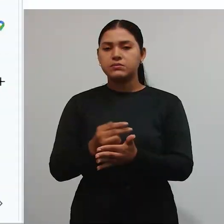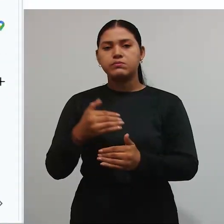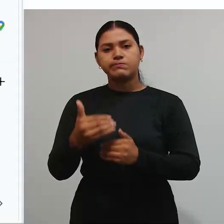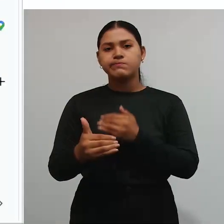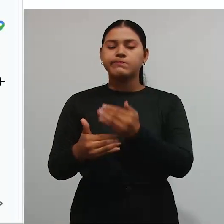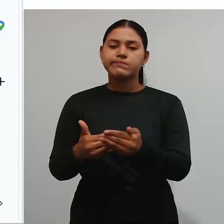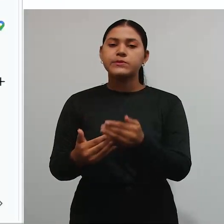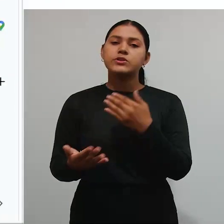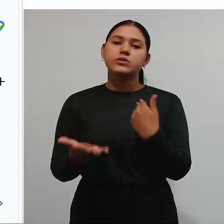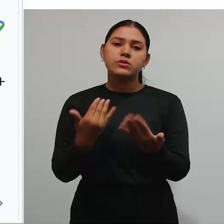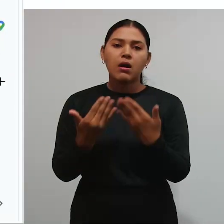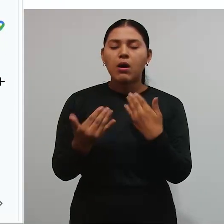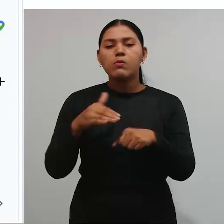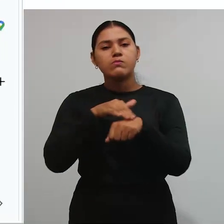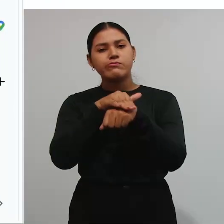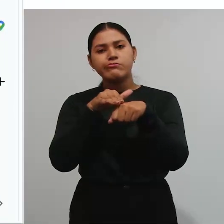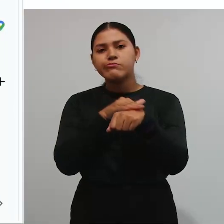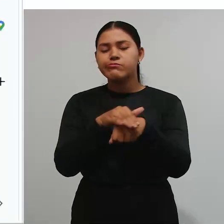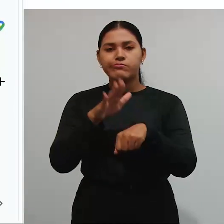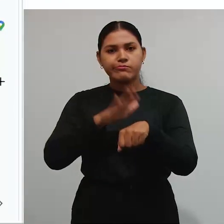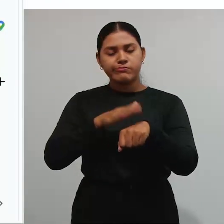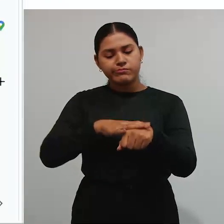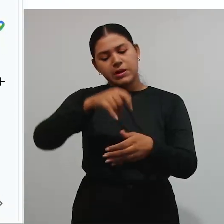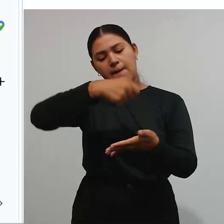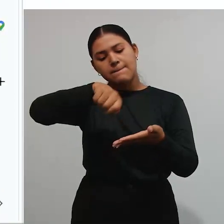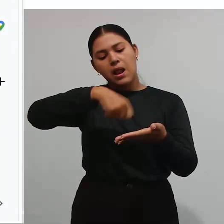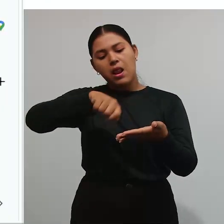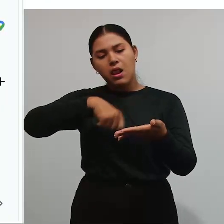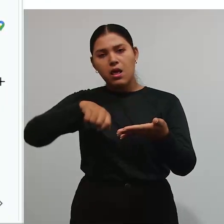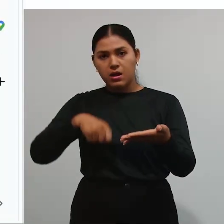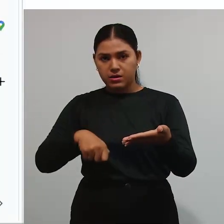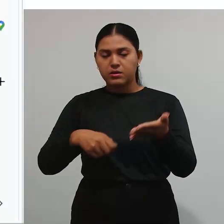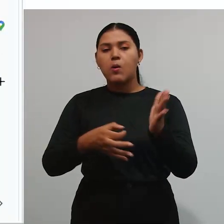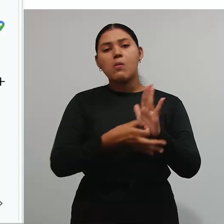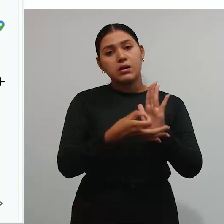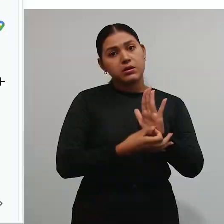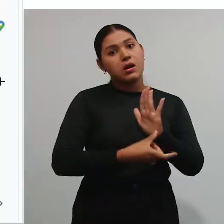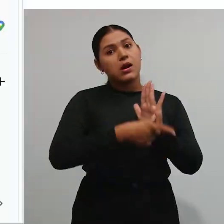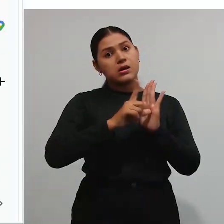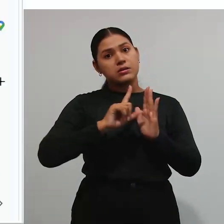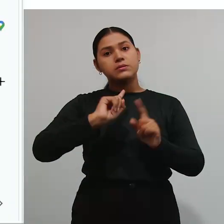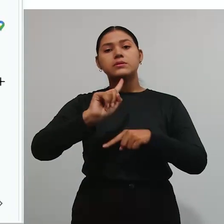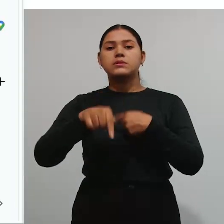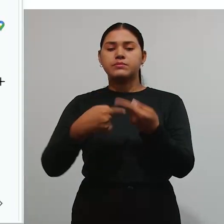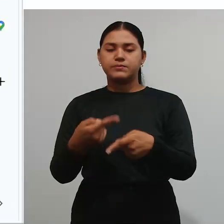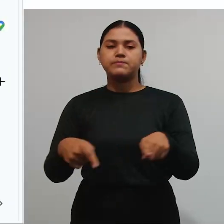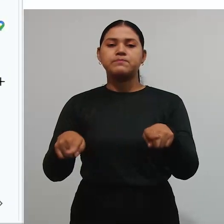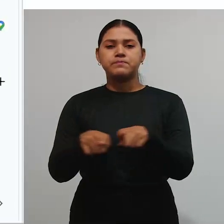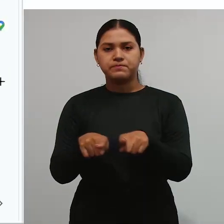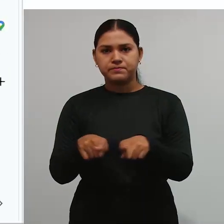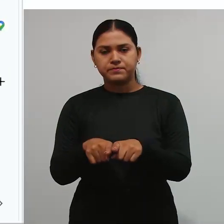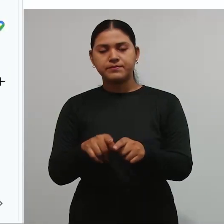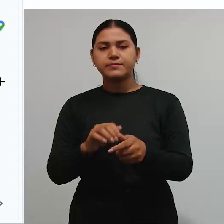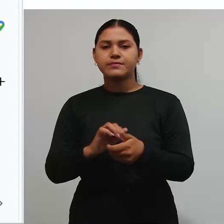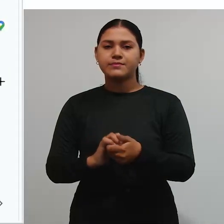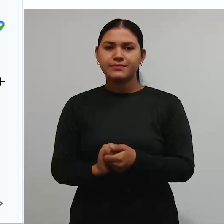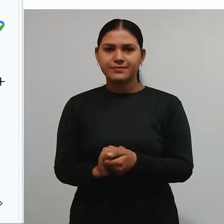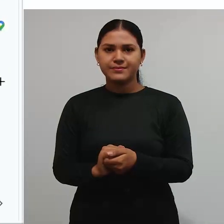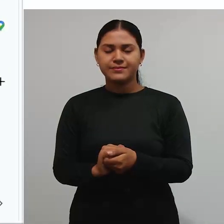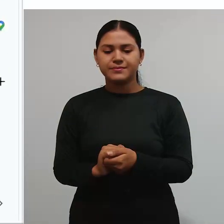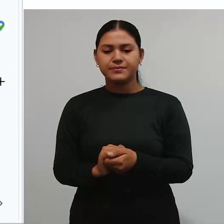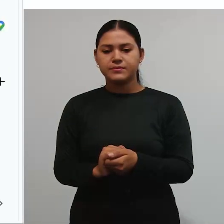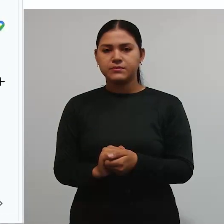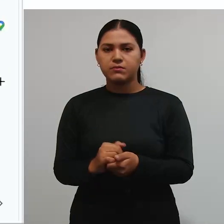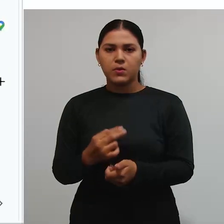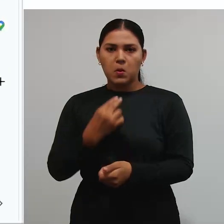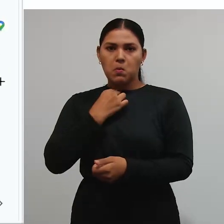diálogo com as minhas reflexões de modo antecedente e de modo sucessivo, tá bom? Elas não podem